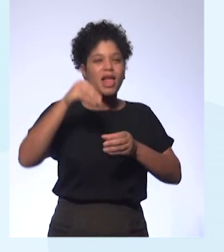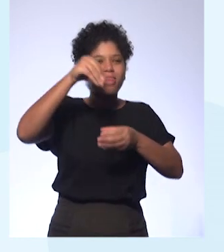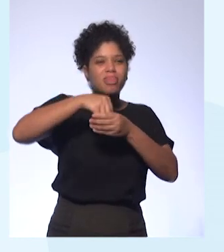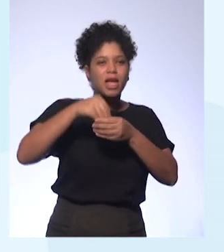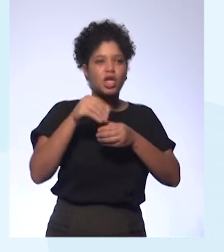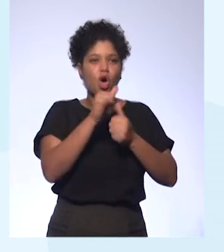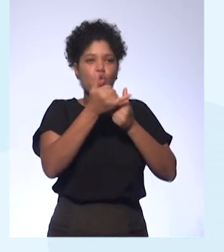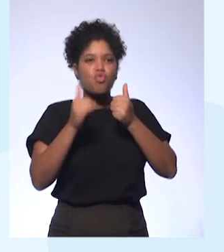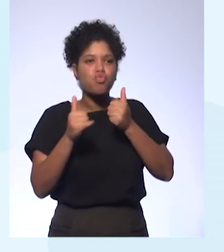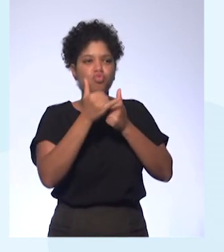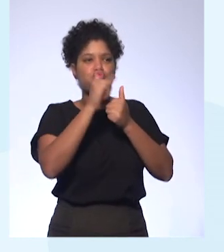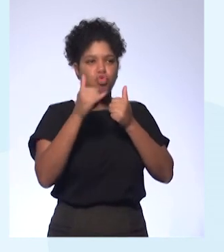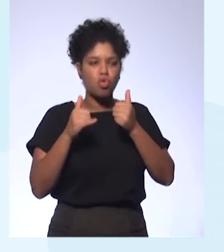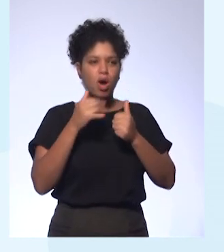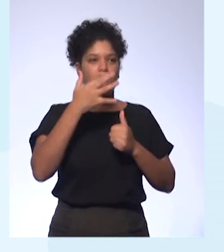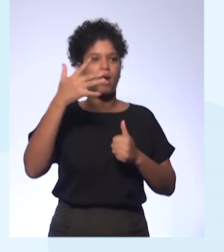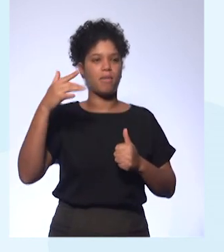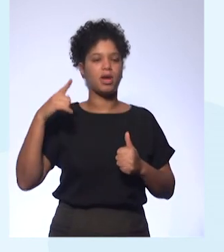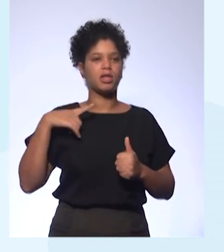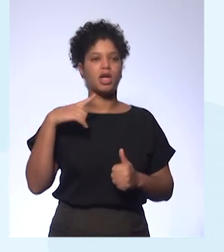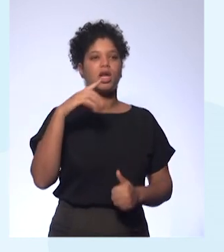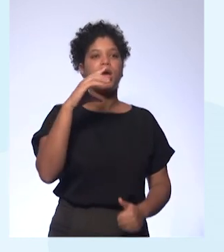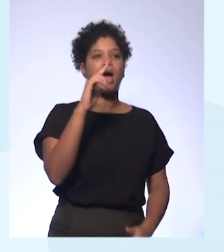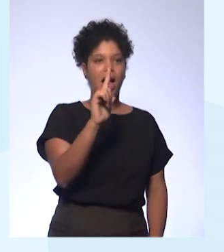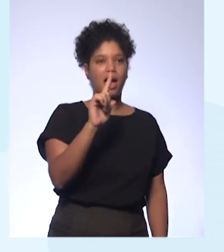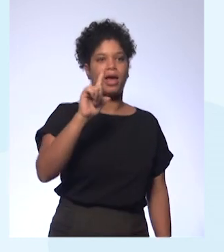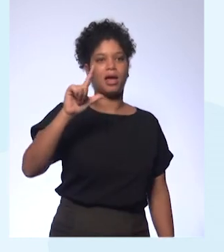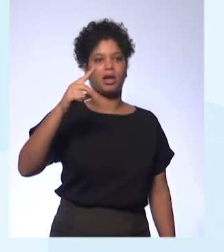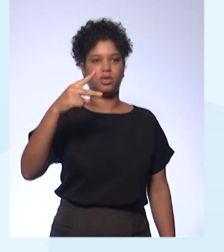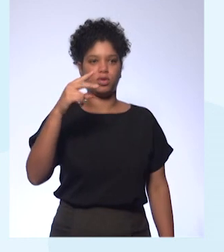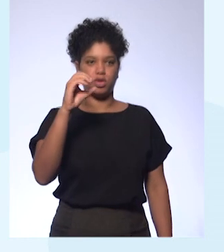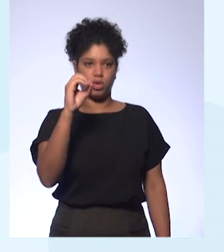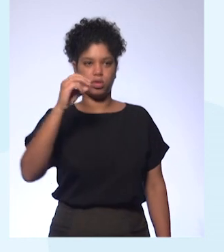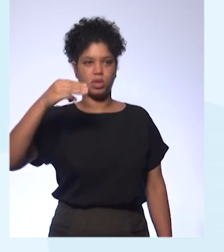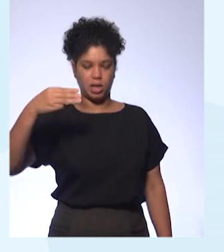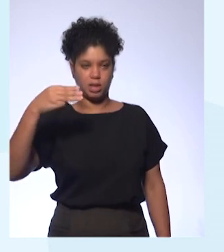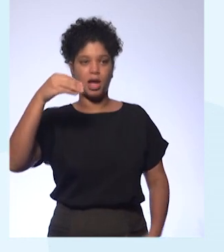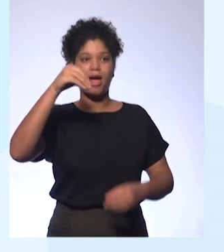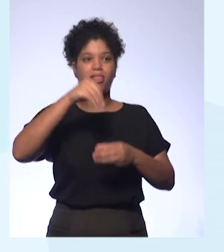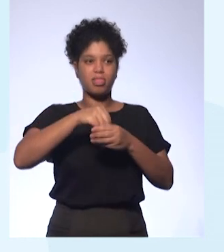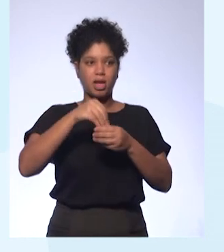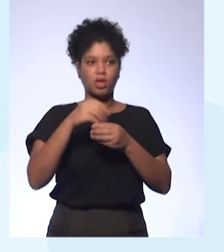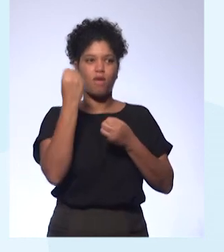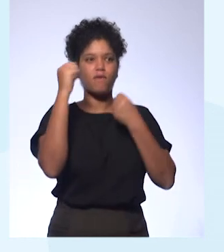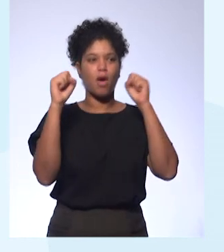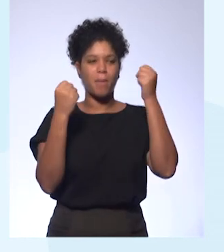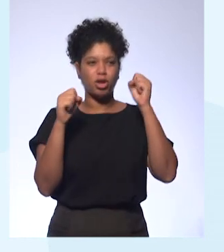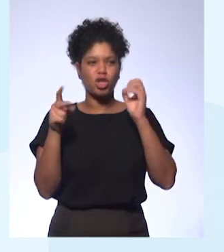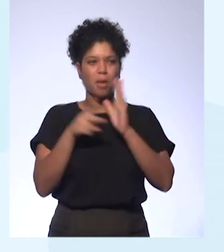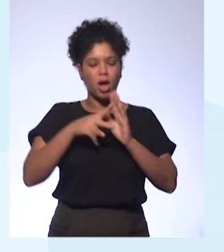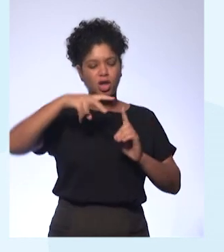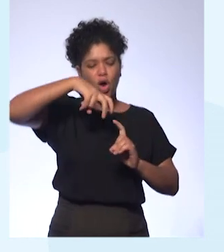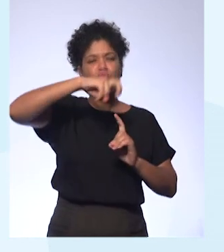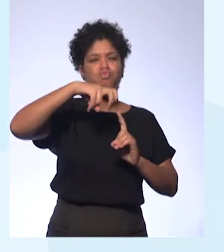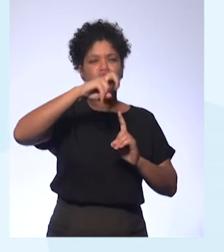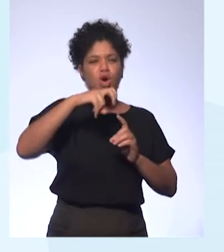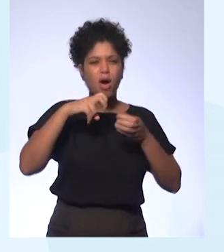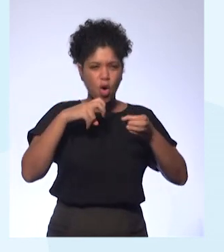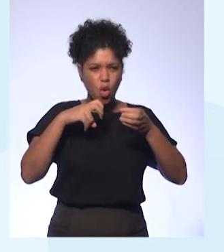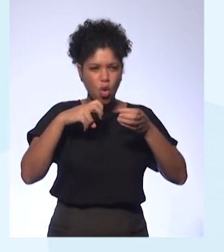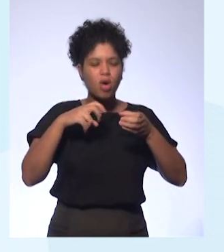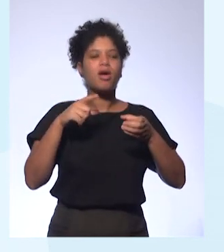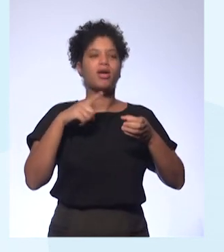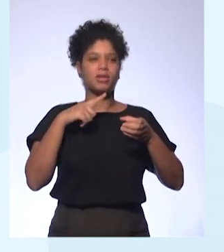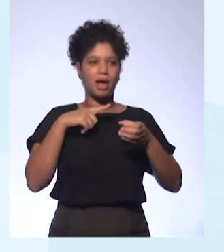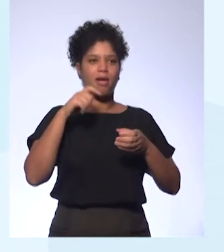alumínio, Al2O3, do qual é extraído o alumínio, metal utilizado na fabricação das latinhas de refrigerantes. A